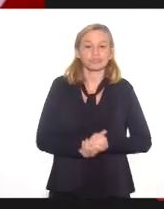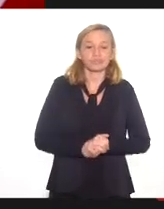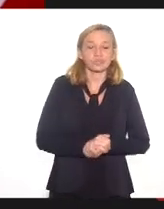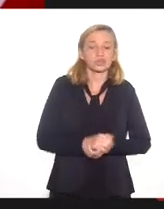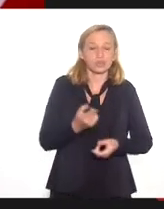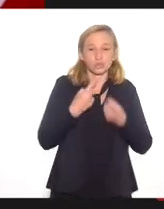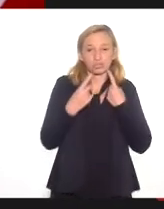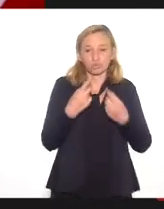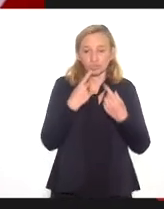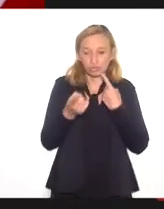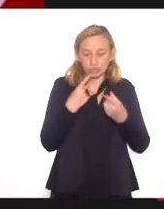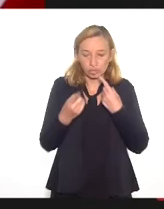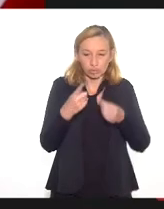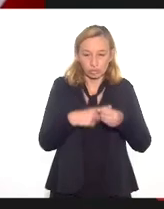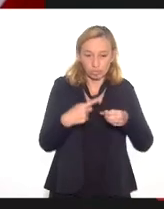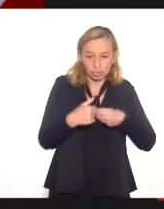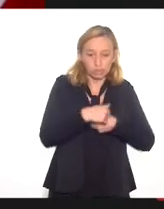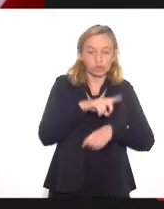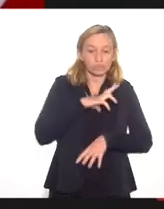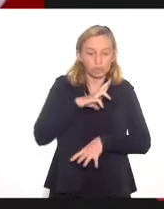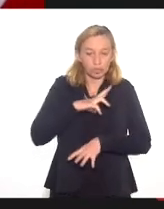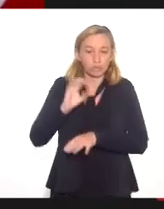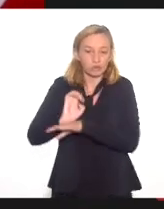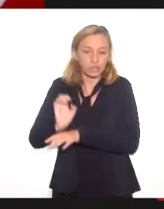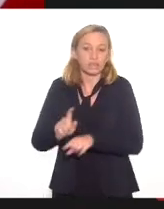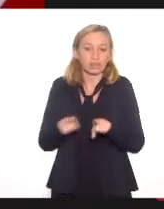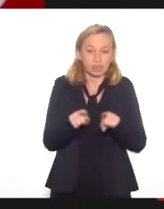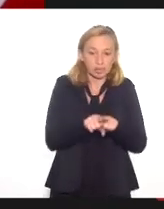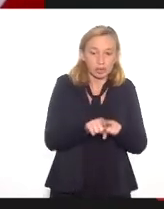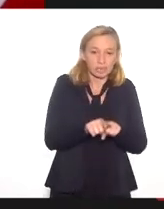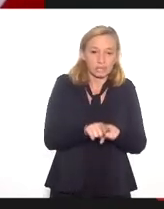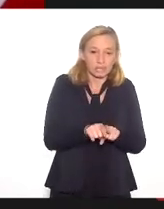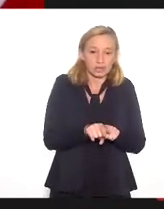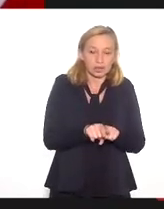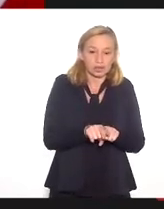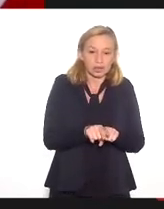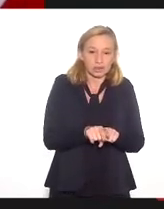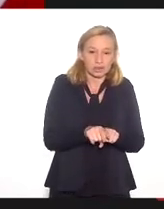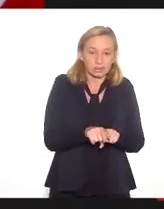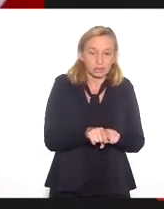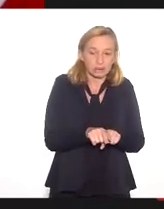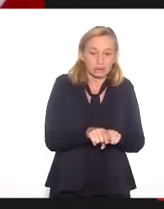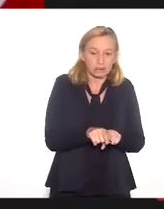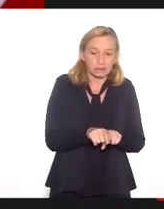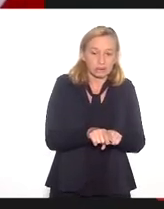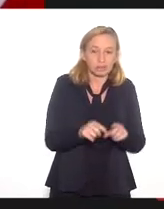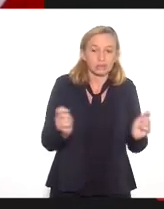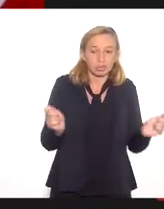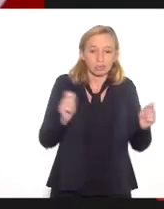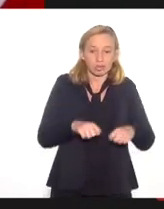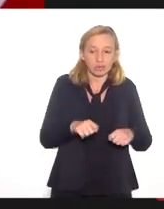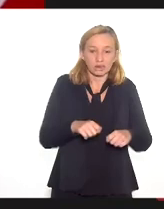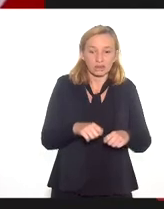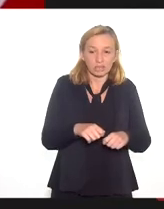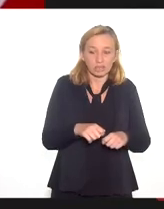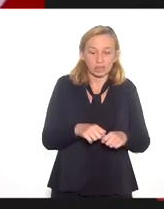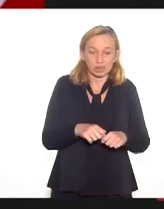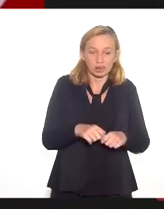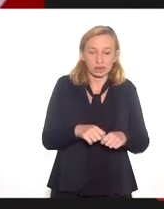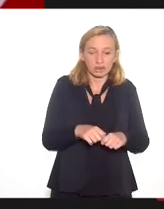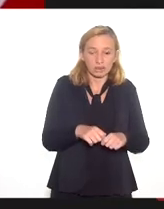diálogo com os municípios e com o próprio estado também né nessa de fomento de potencializar essa